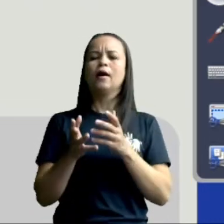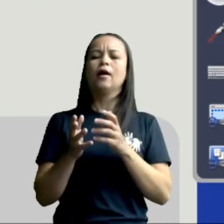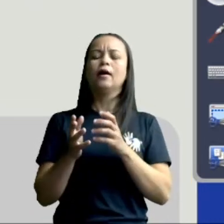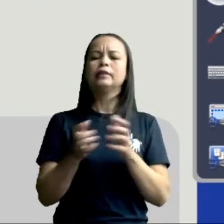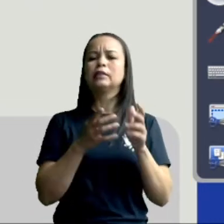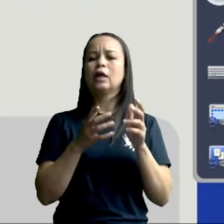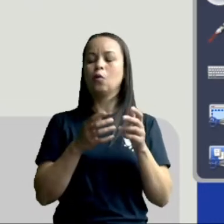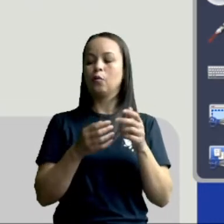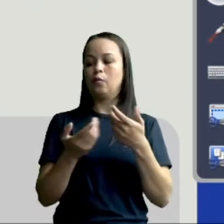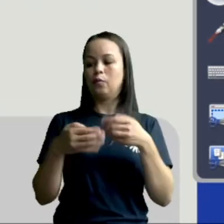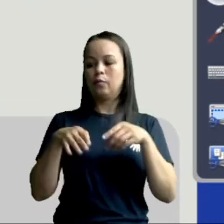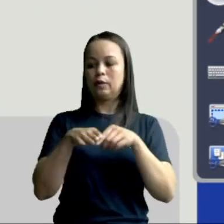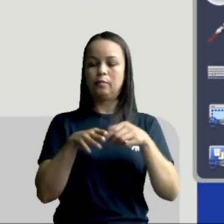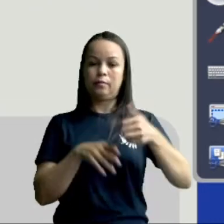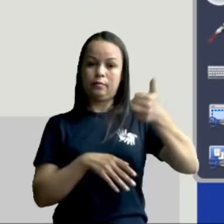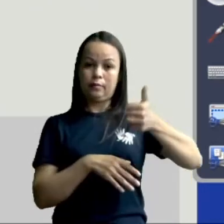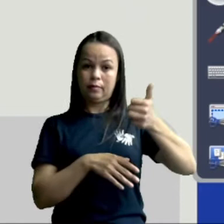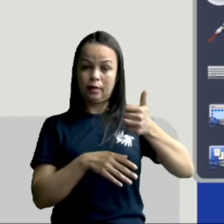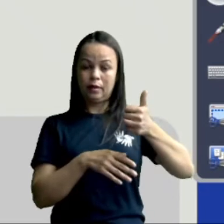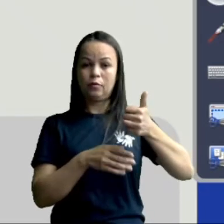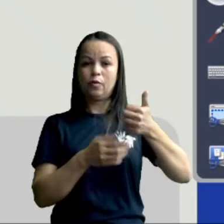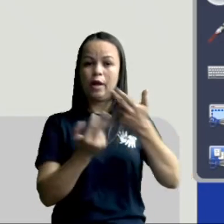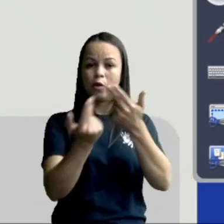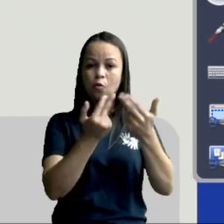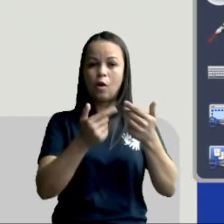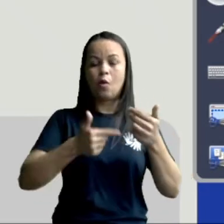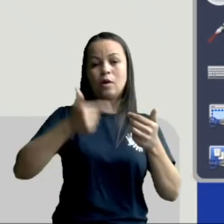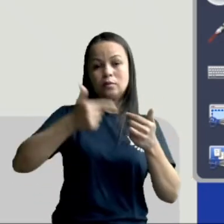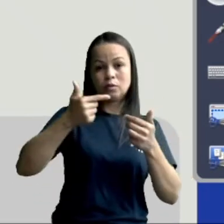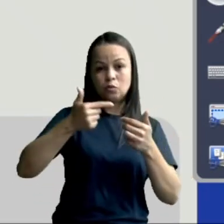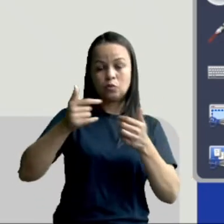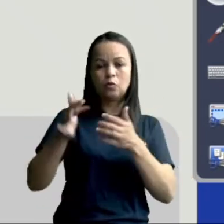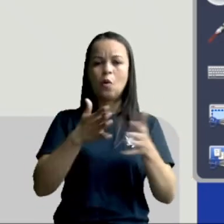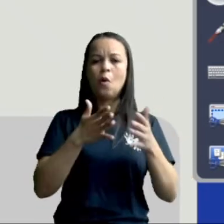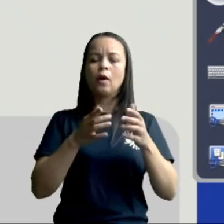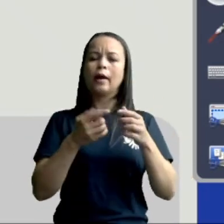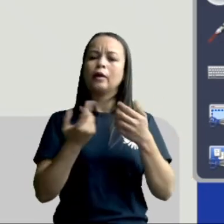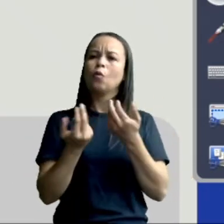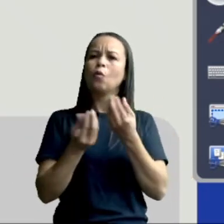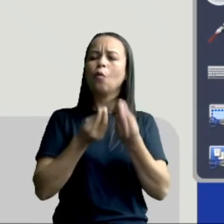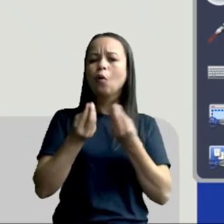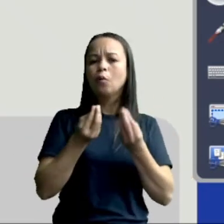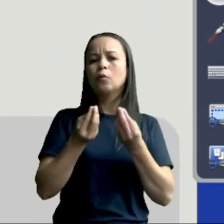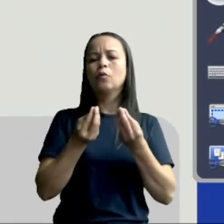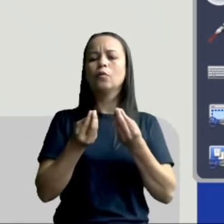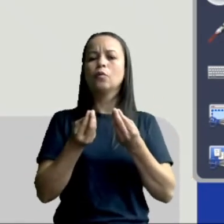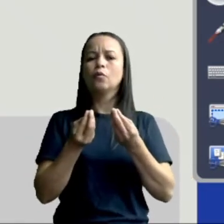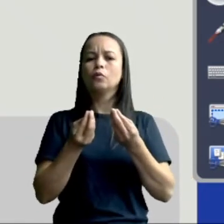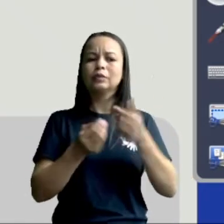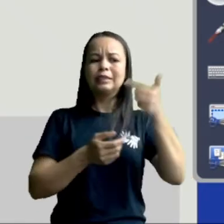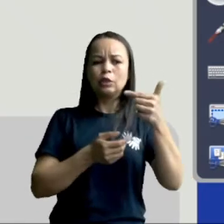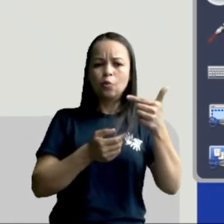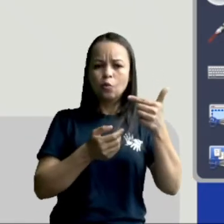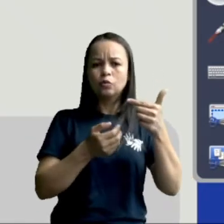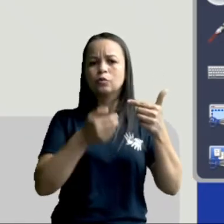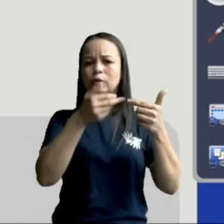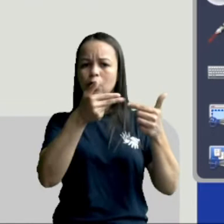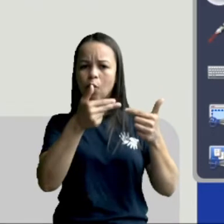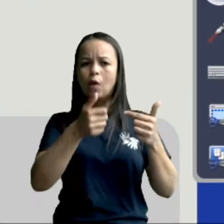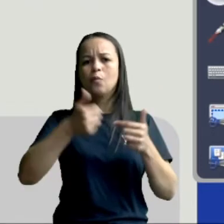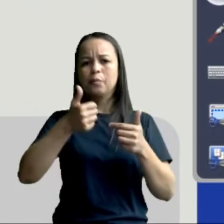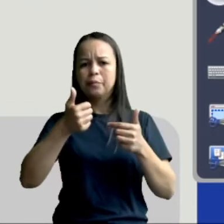igual ao segundo, assim como o segundo membro é igual ao primeiro. Ou seja, se eu digo que